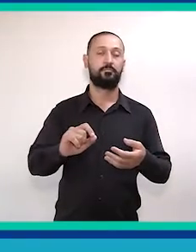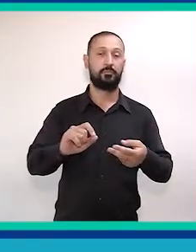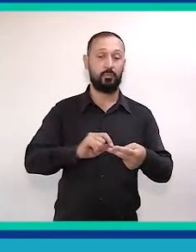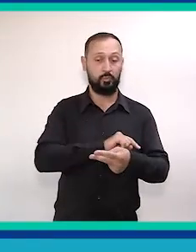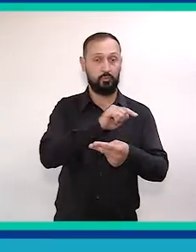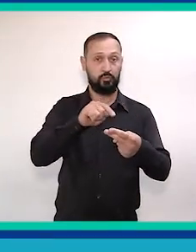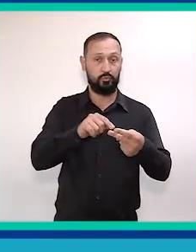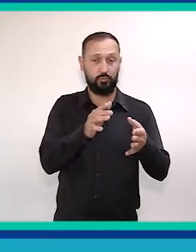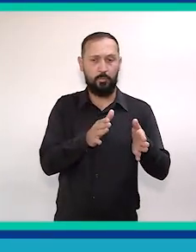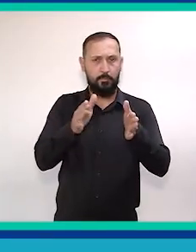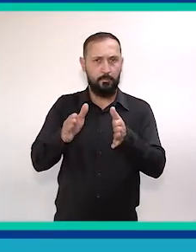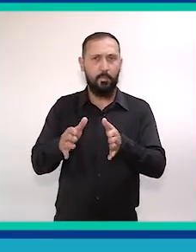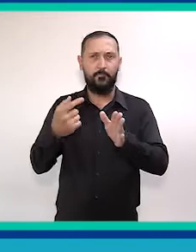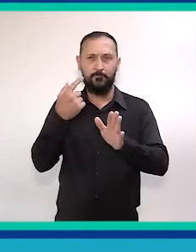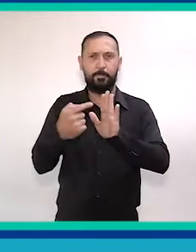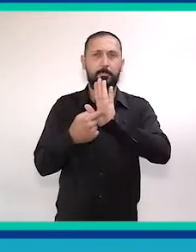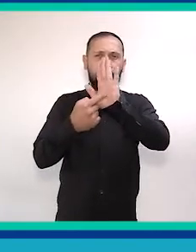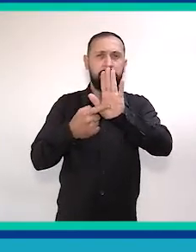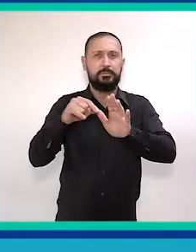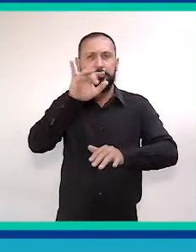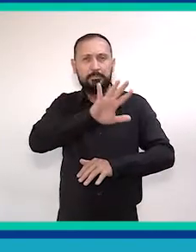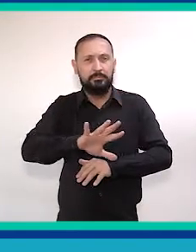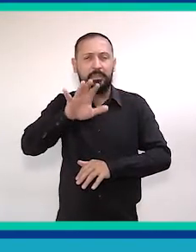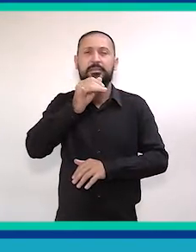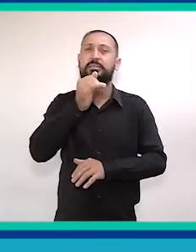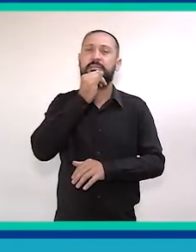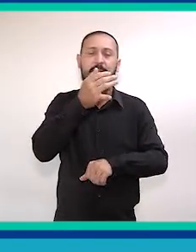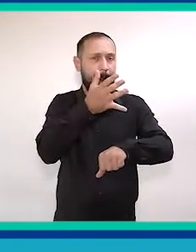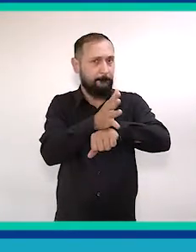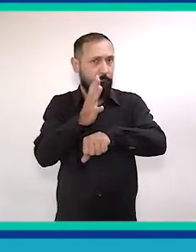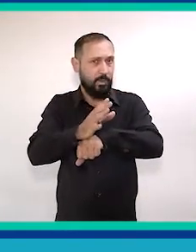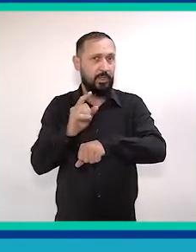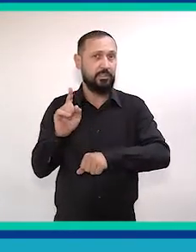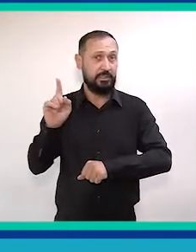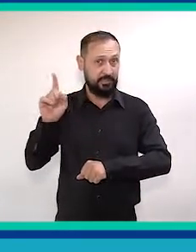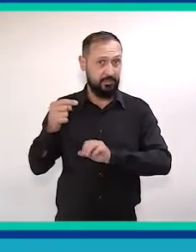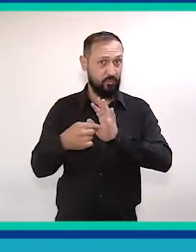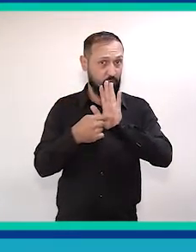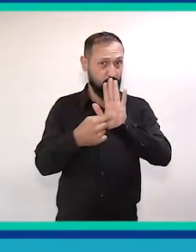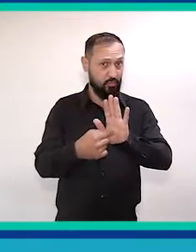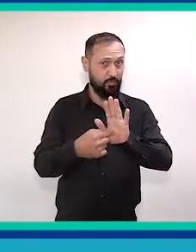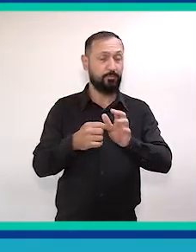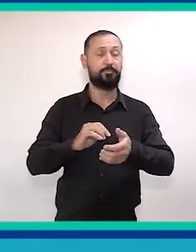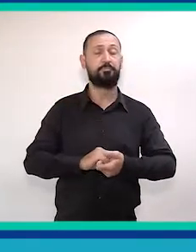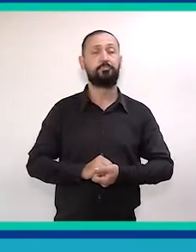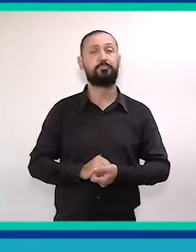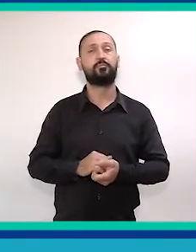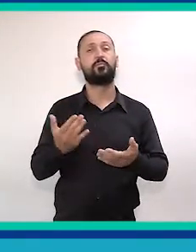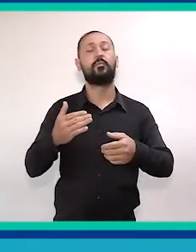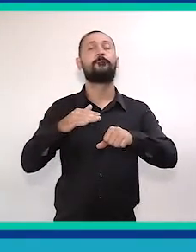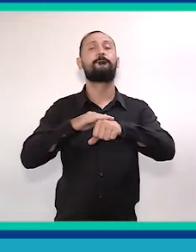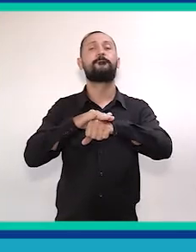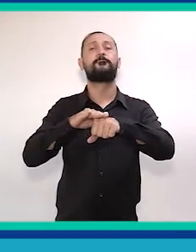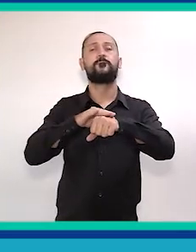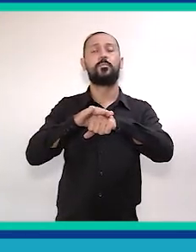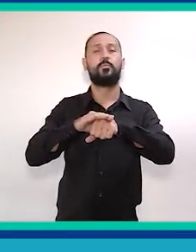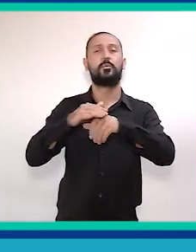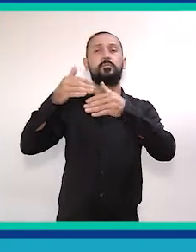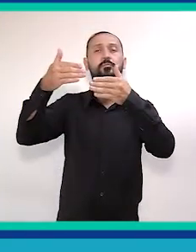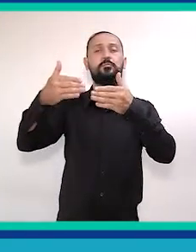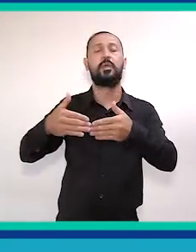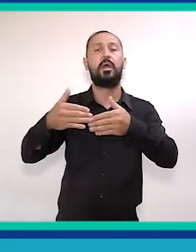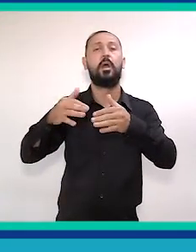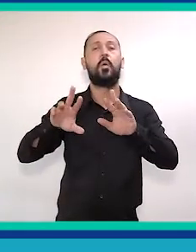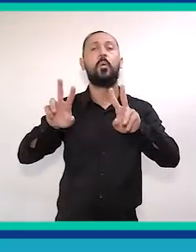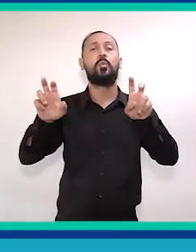Bom, depois desse segundo bloco aí, bastante visual, de bastante exemplo na prática que o Breno trouxe pra gente, e agora vamos